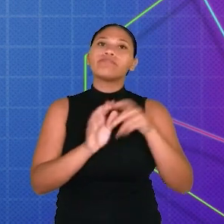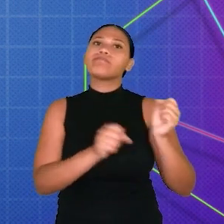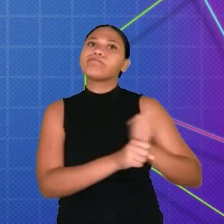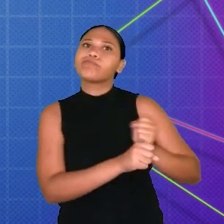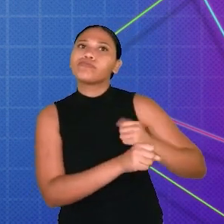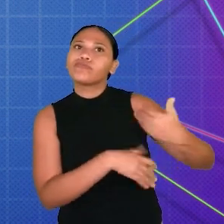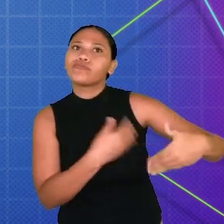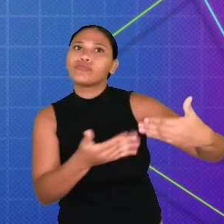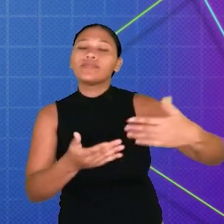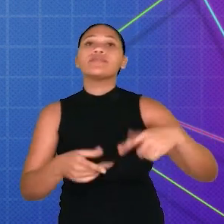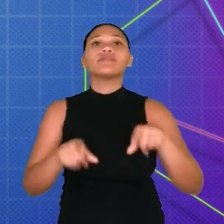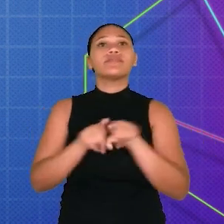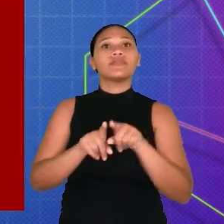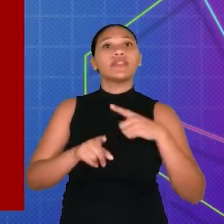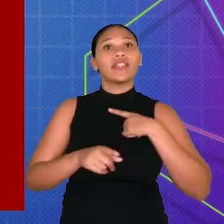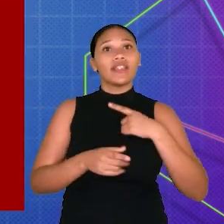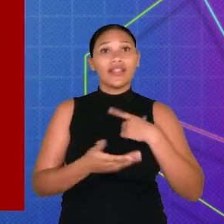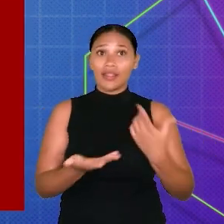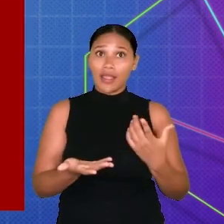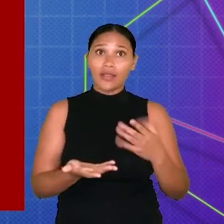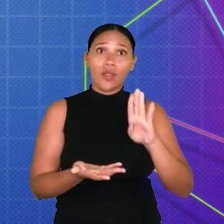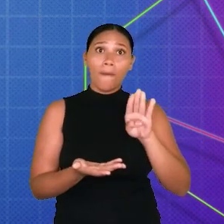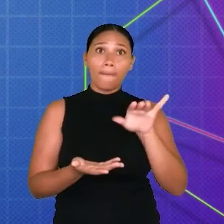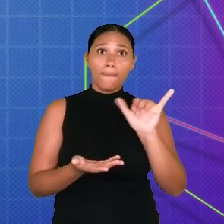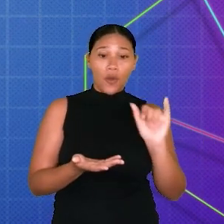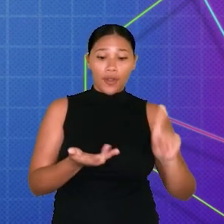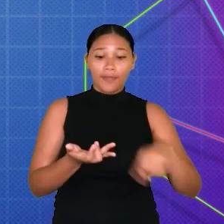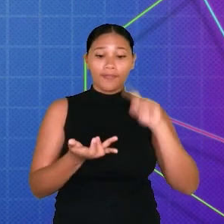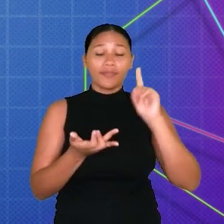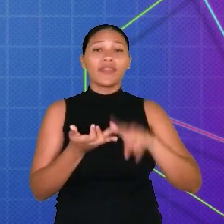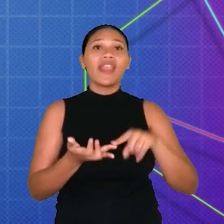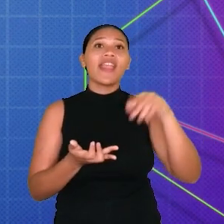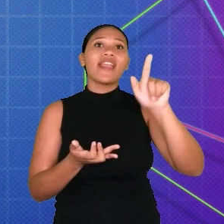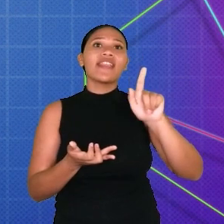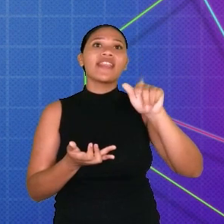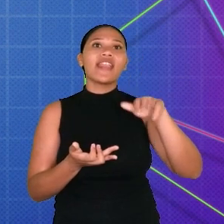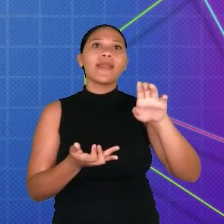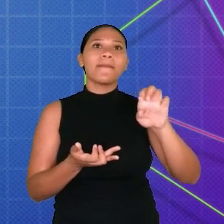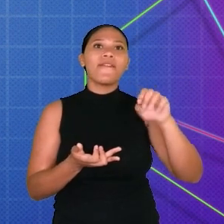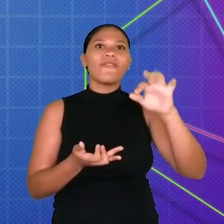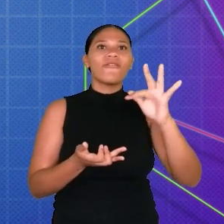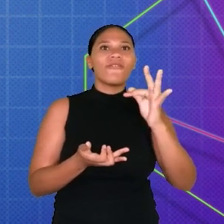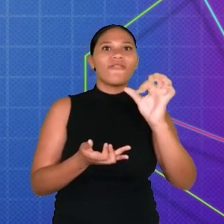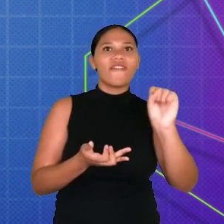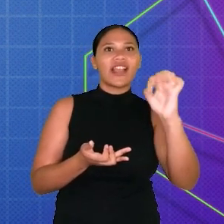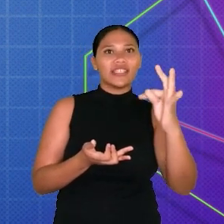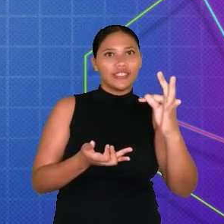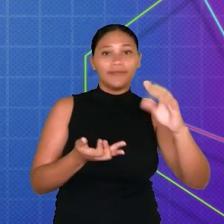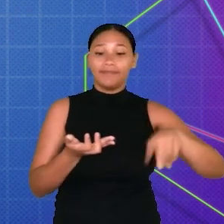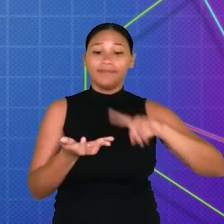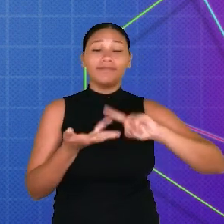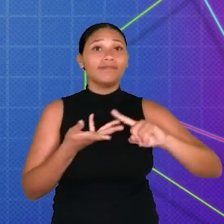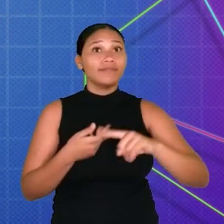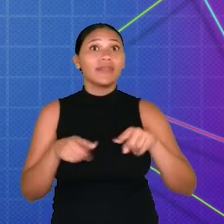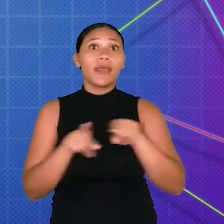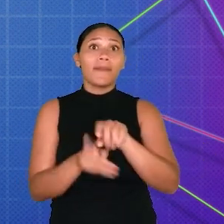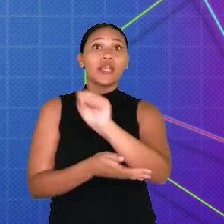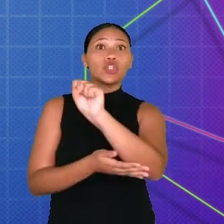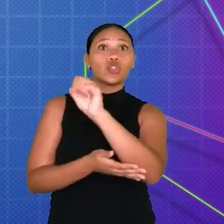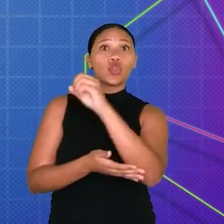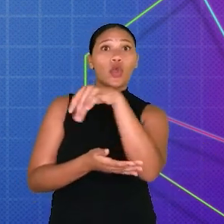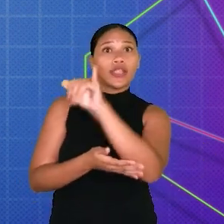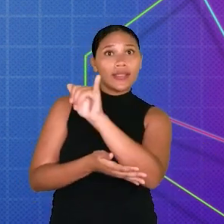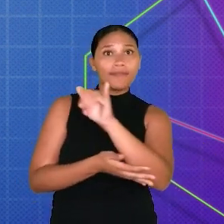seguintes, incluindo jogos como Super Meat Boy, Limbo e o Game Fest. Isso fez com que as desenvolvedoras Sony e